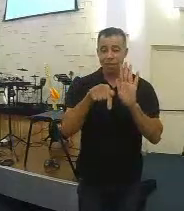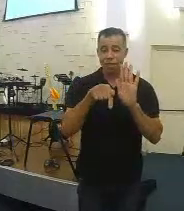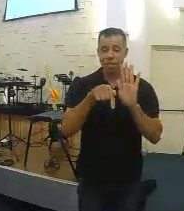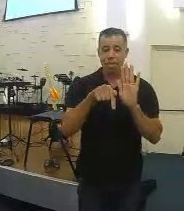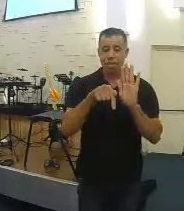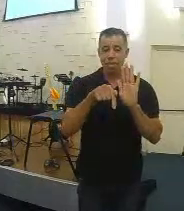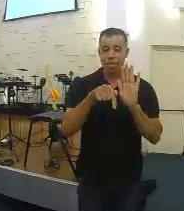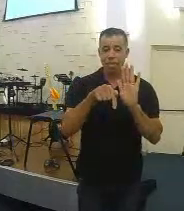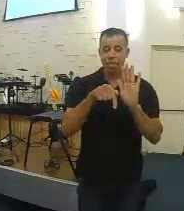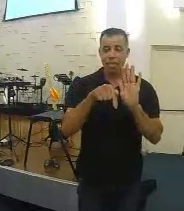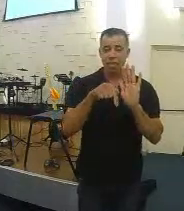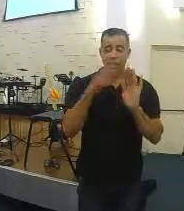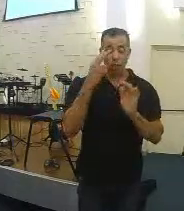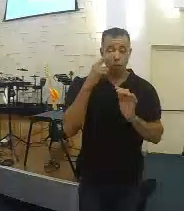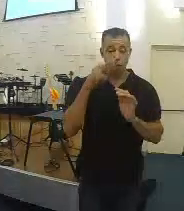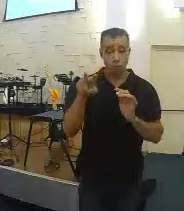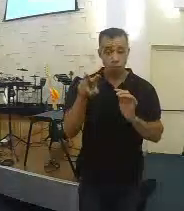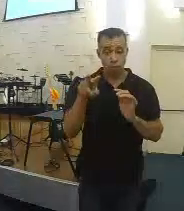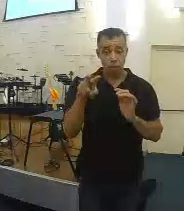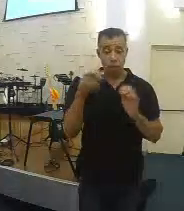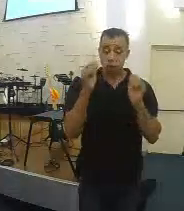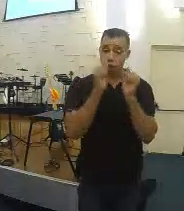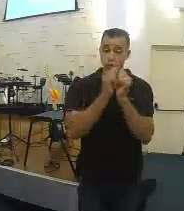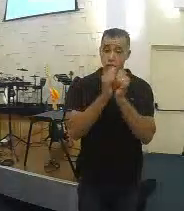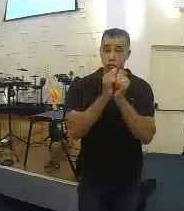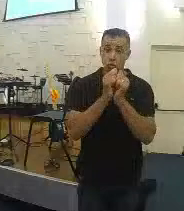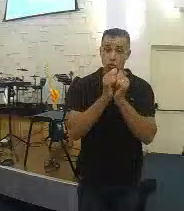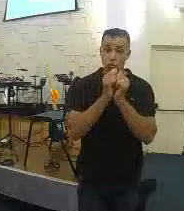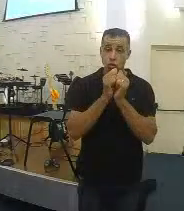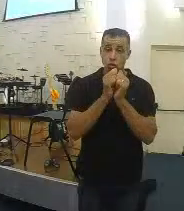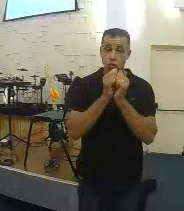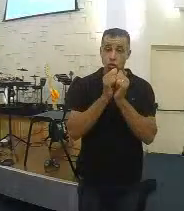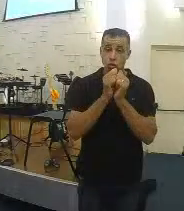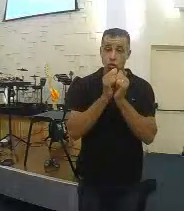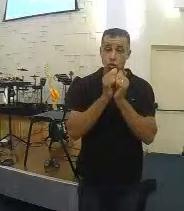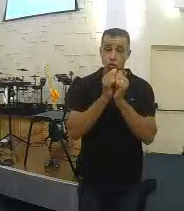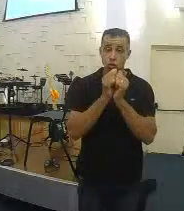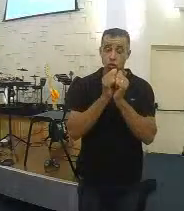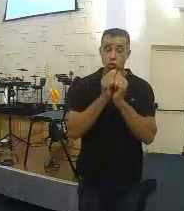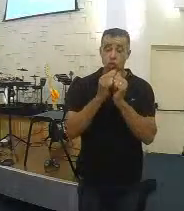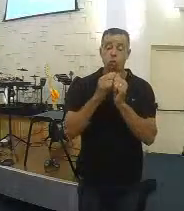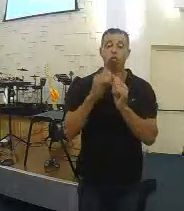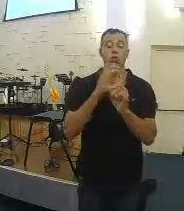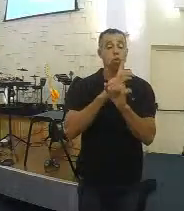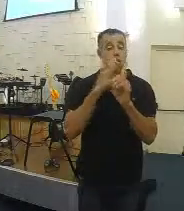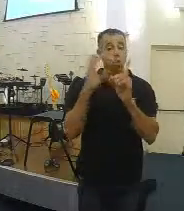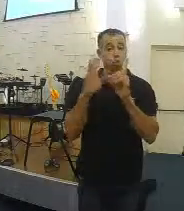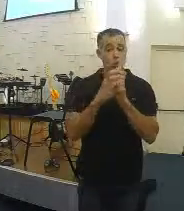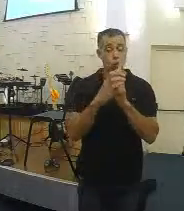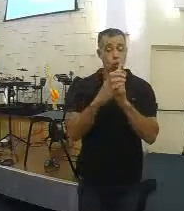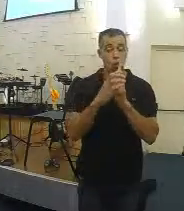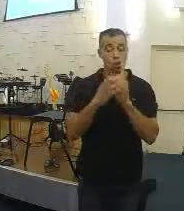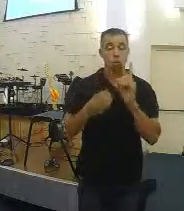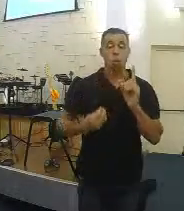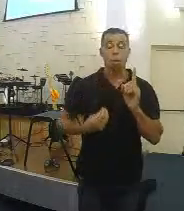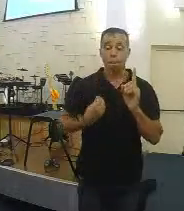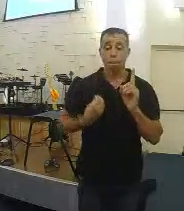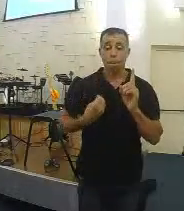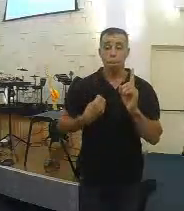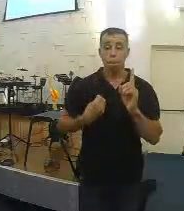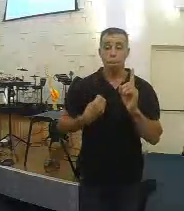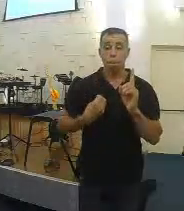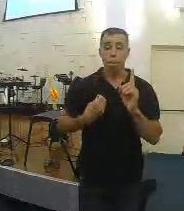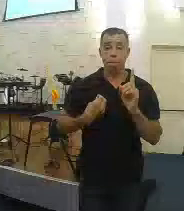Você que está conosco na transmissão ao vivo deste culto, pode acompanhar a